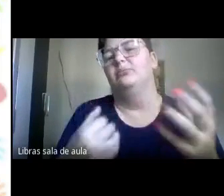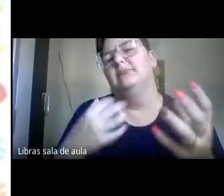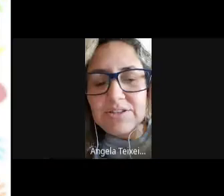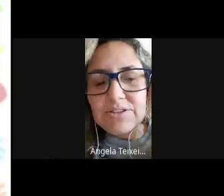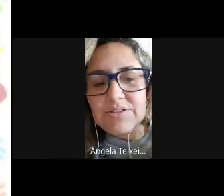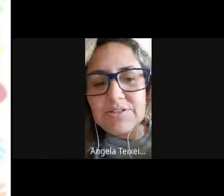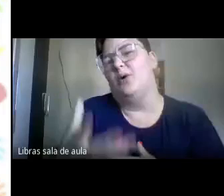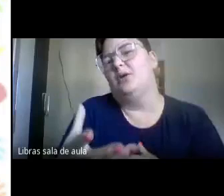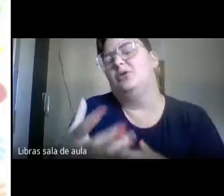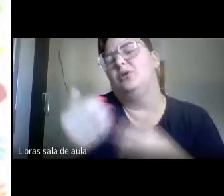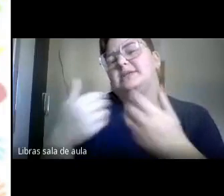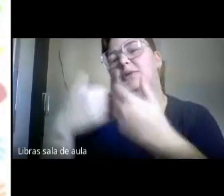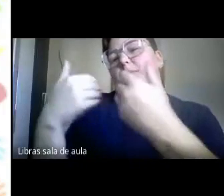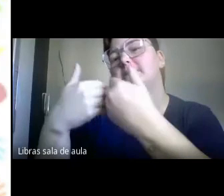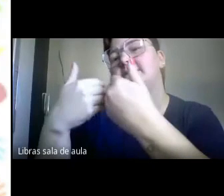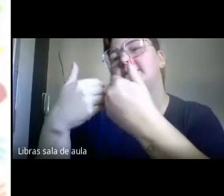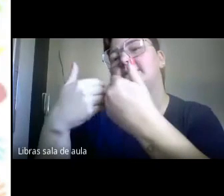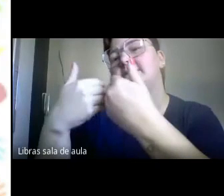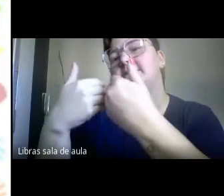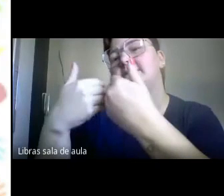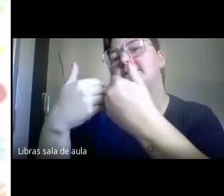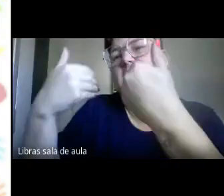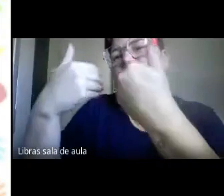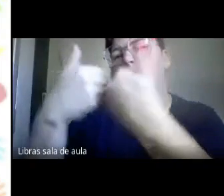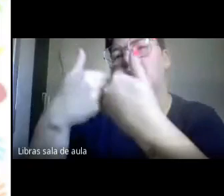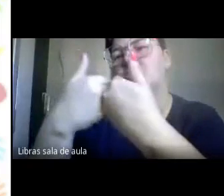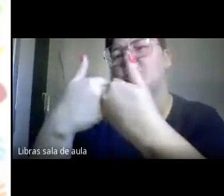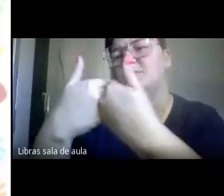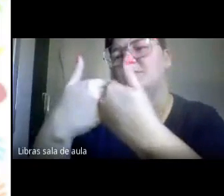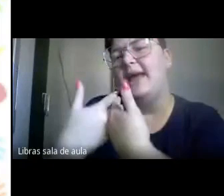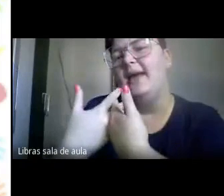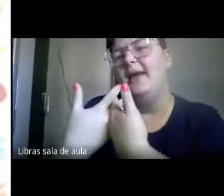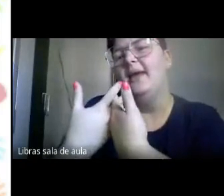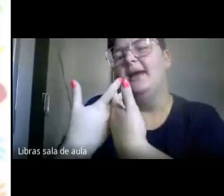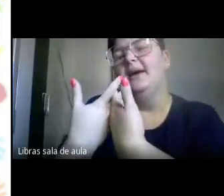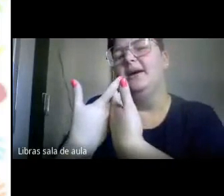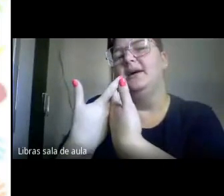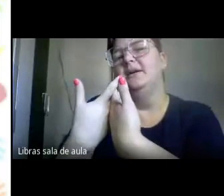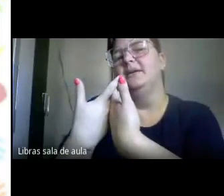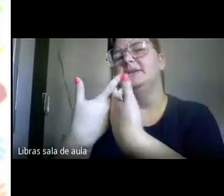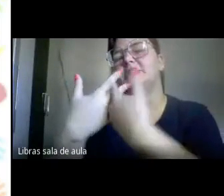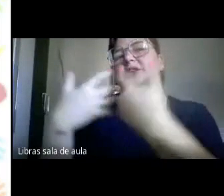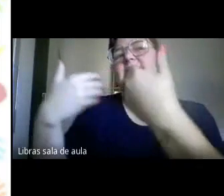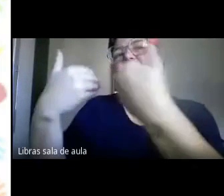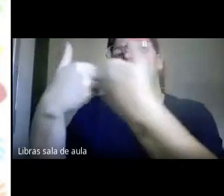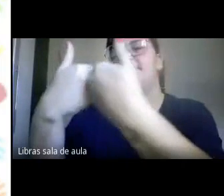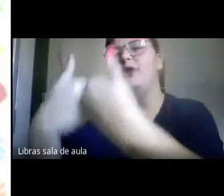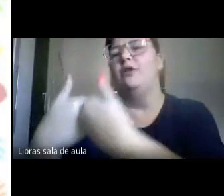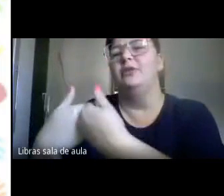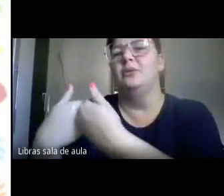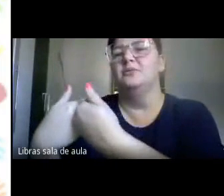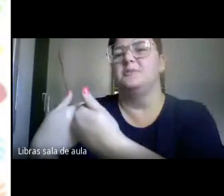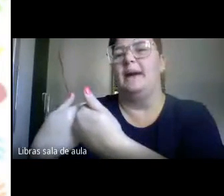um trata o outro são os pares, nós somos, né? A gente se desenvolve com os